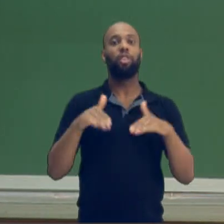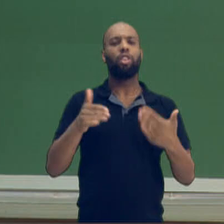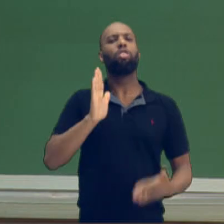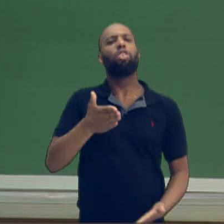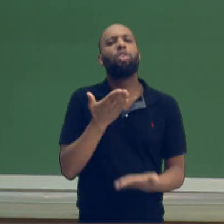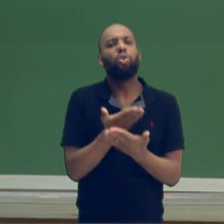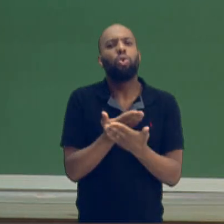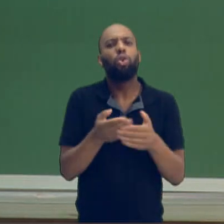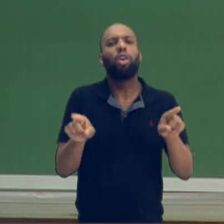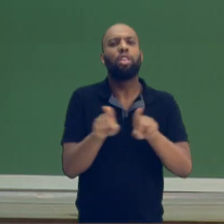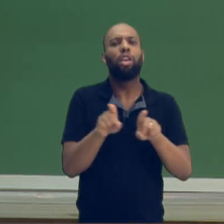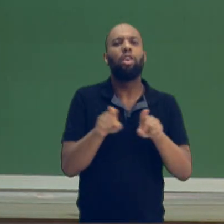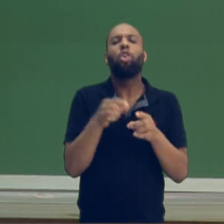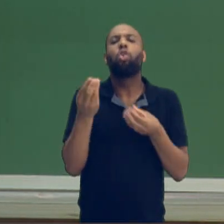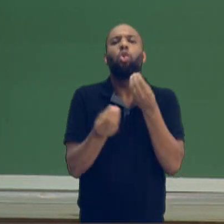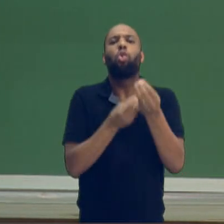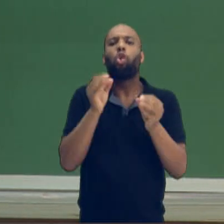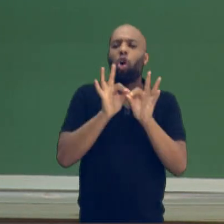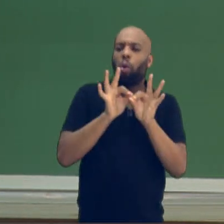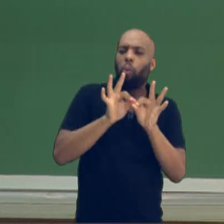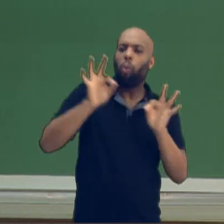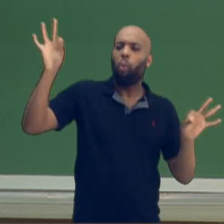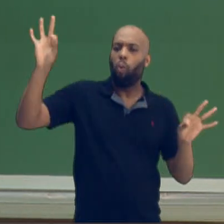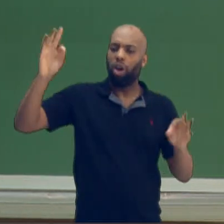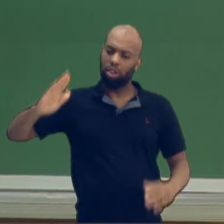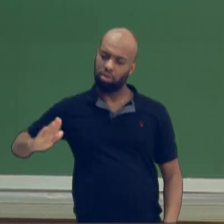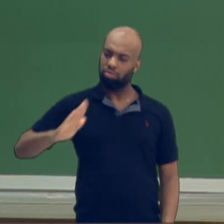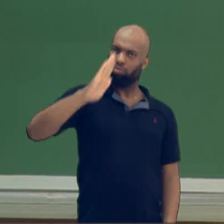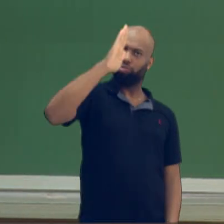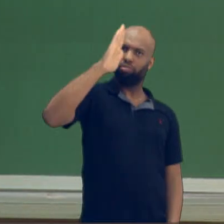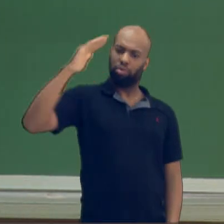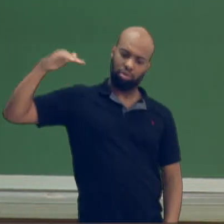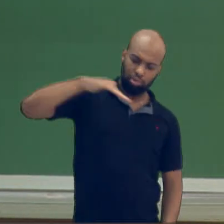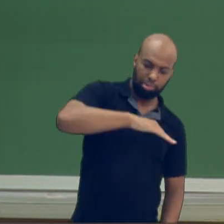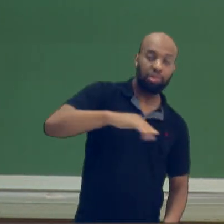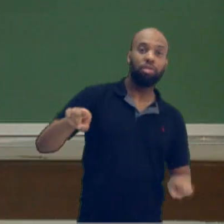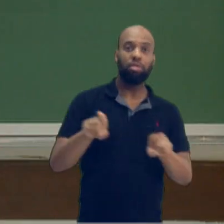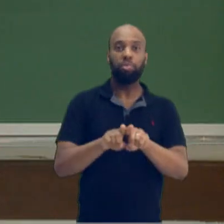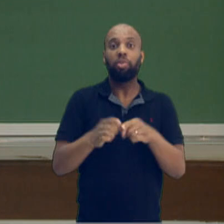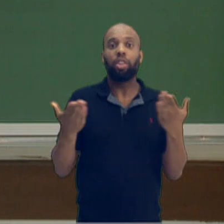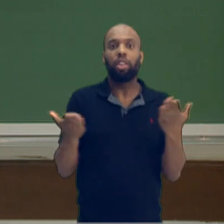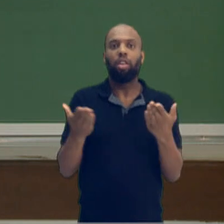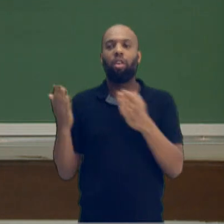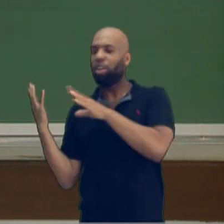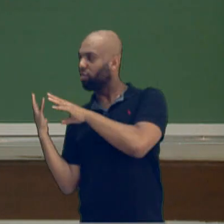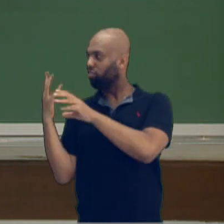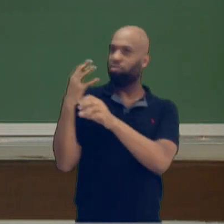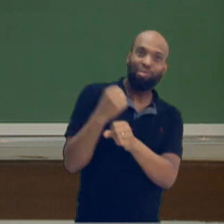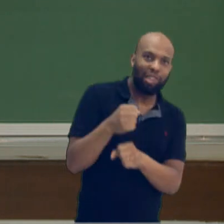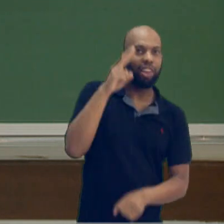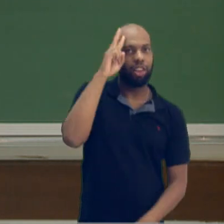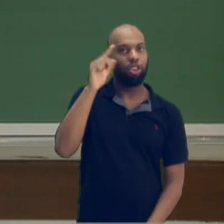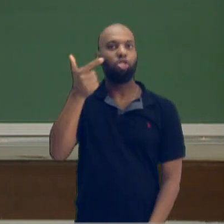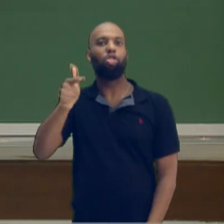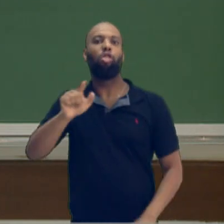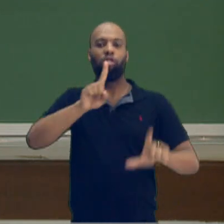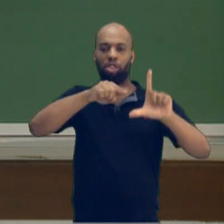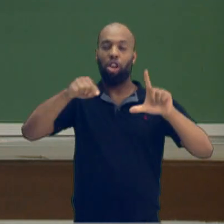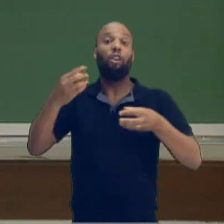viu valores de reta crescente, valores de reta decrescente, então aqui a gente só está relembrando a questão do